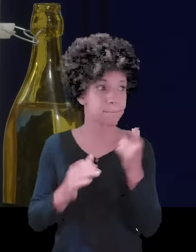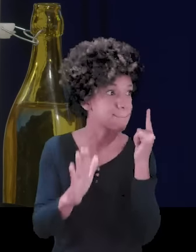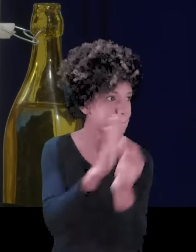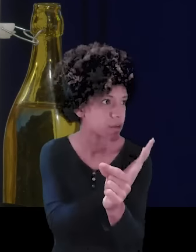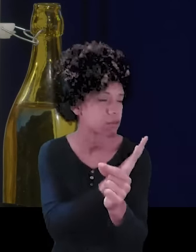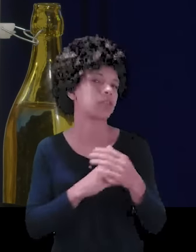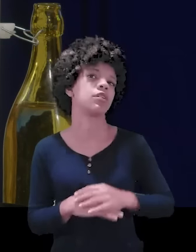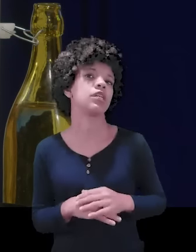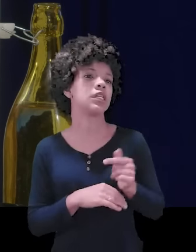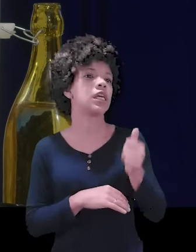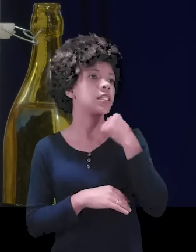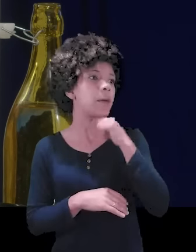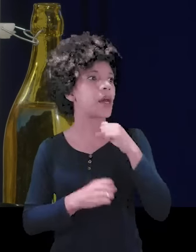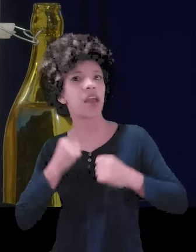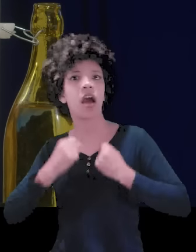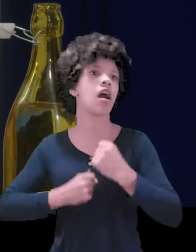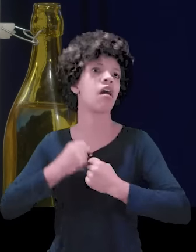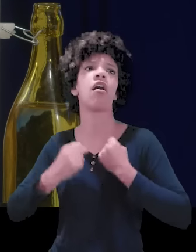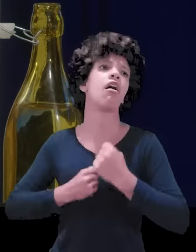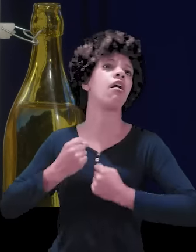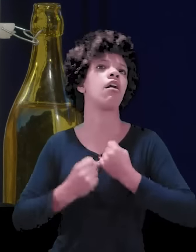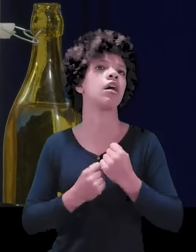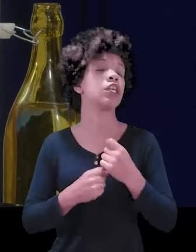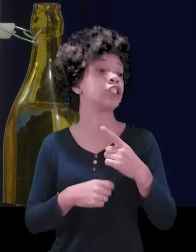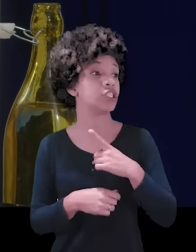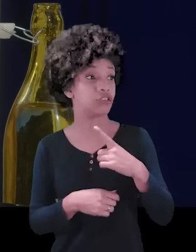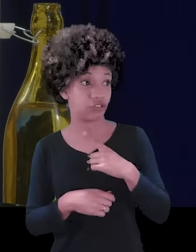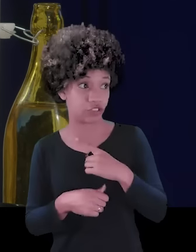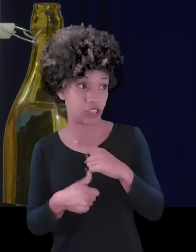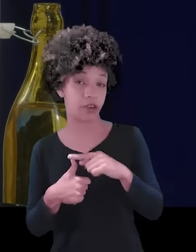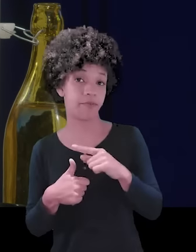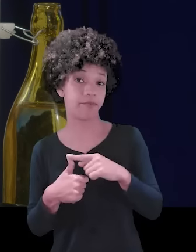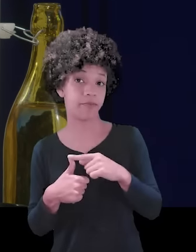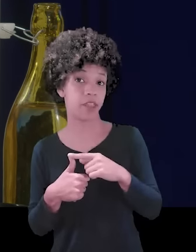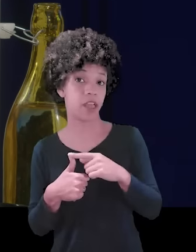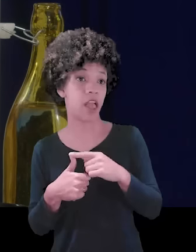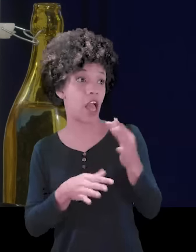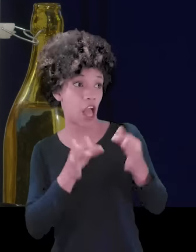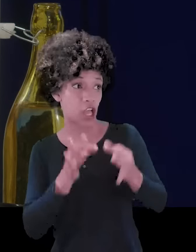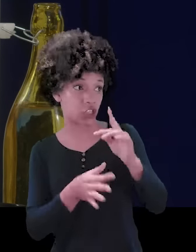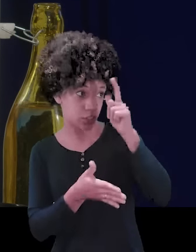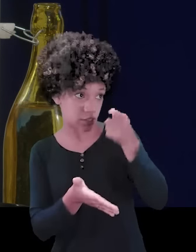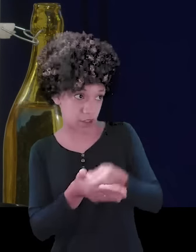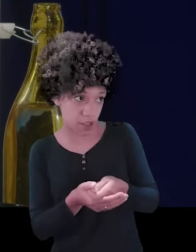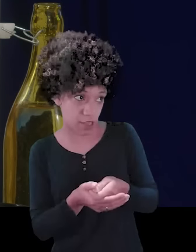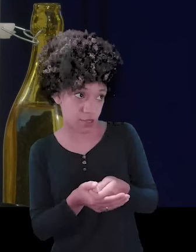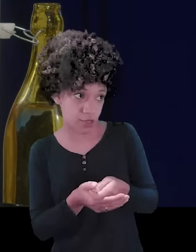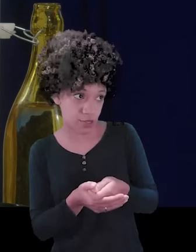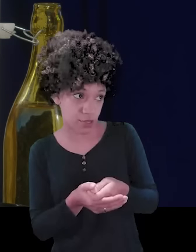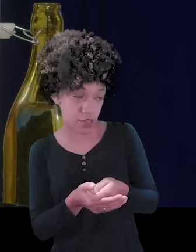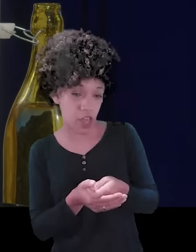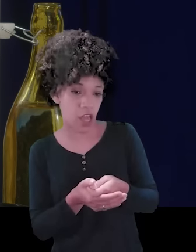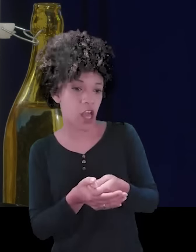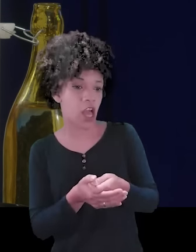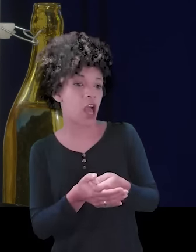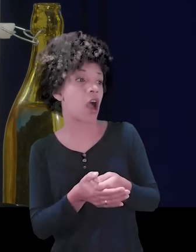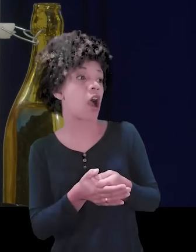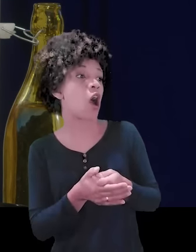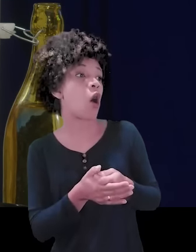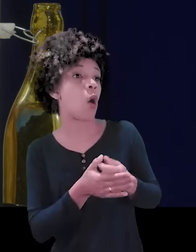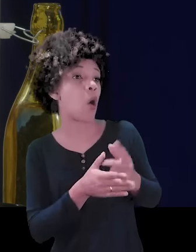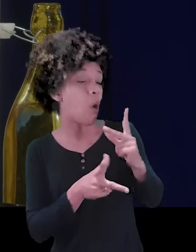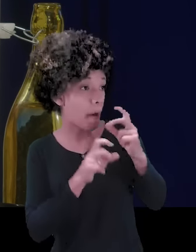e daí é sua mãe ia correr atrás tinha sido a justiça tinha decretado a tirado